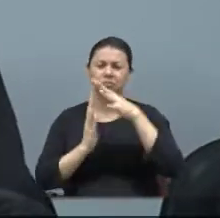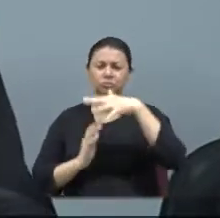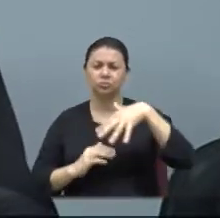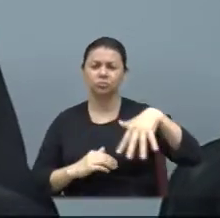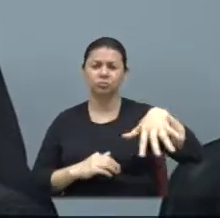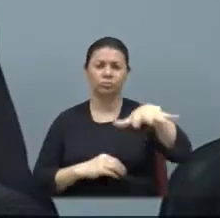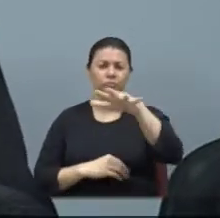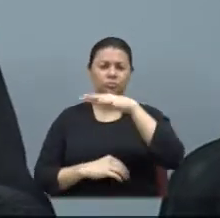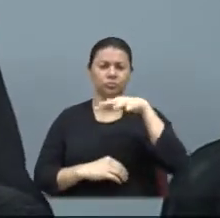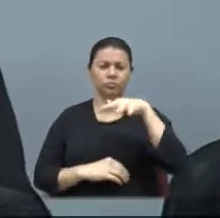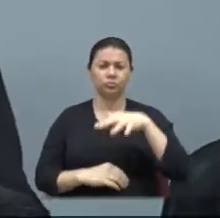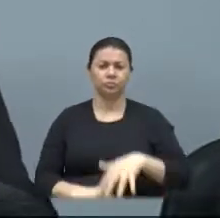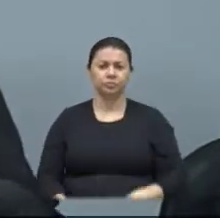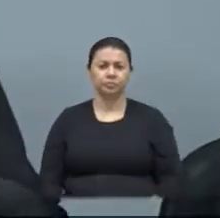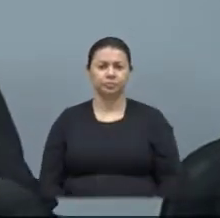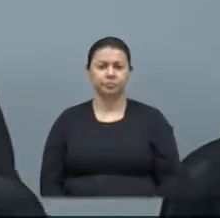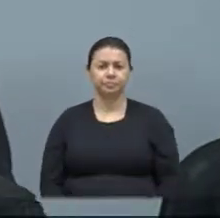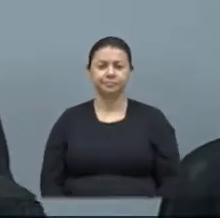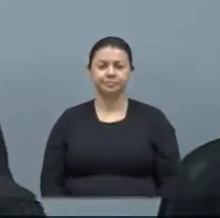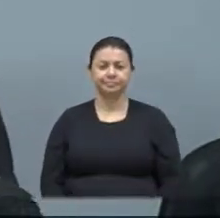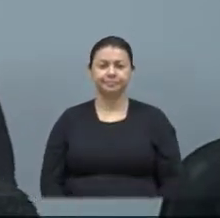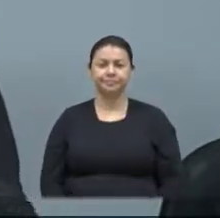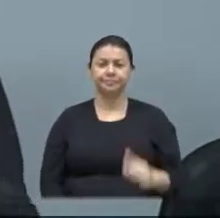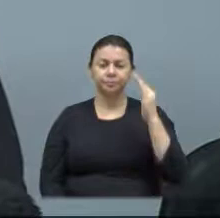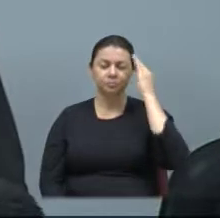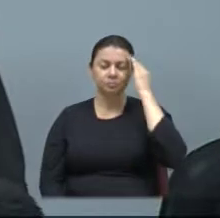o trabalho de